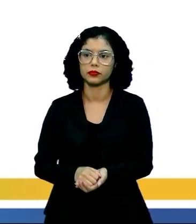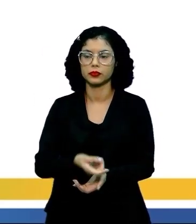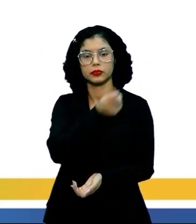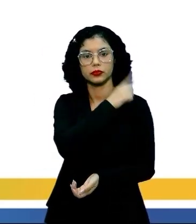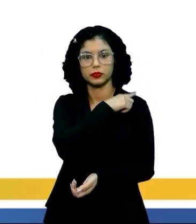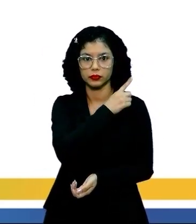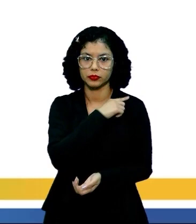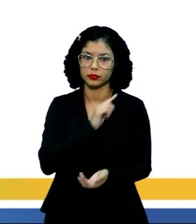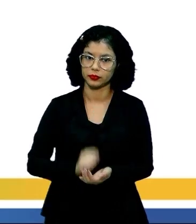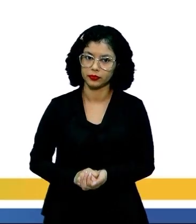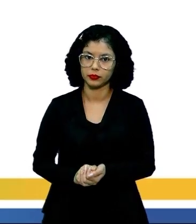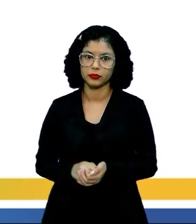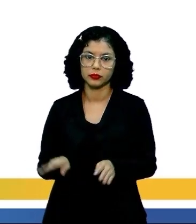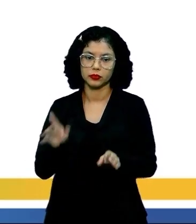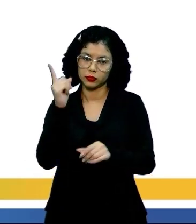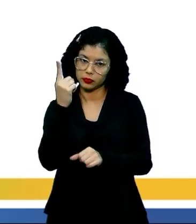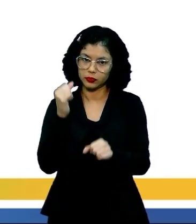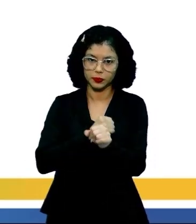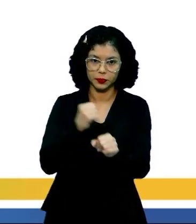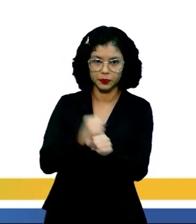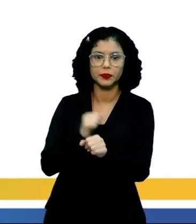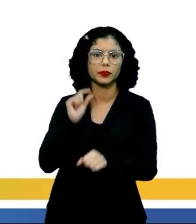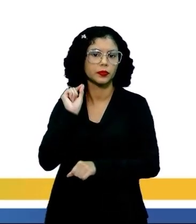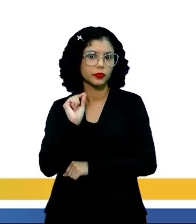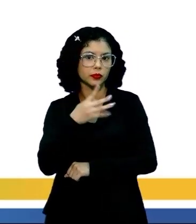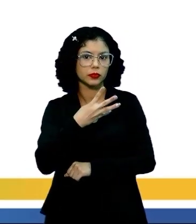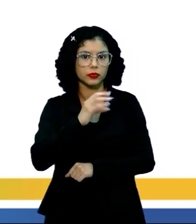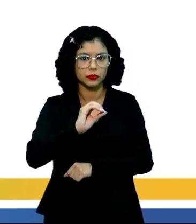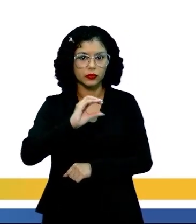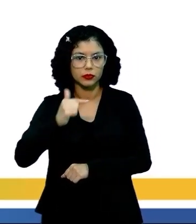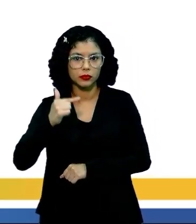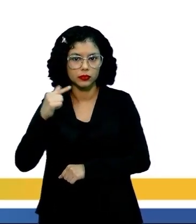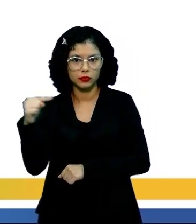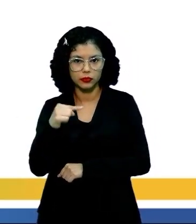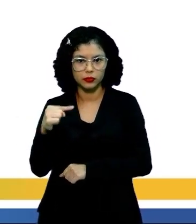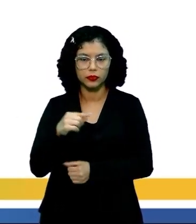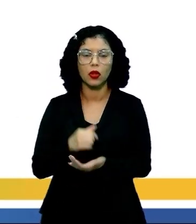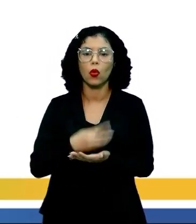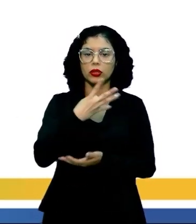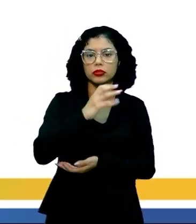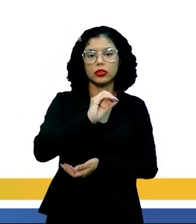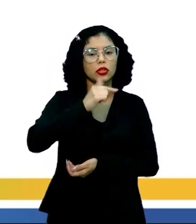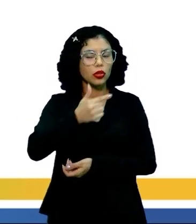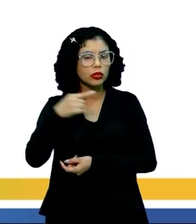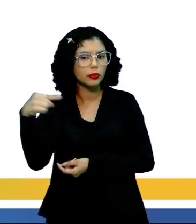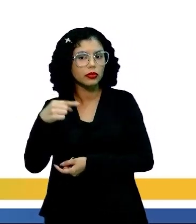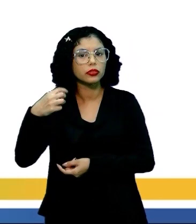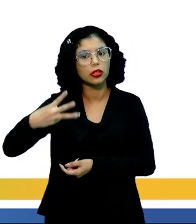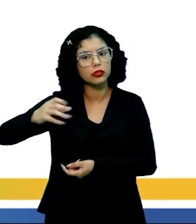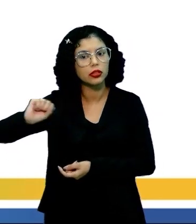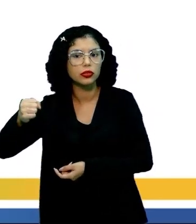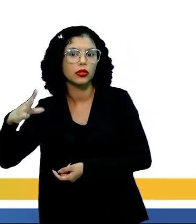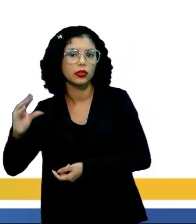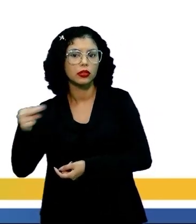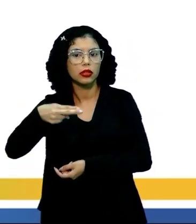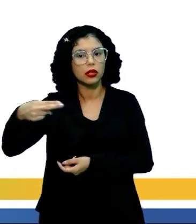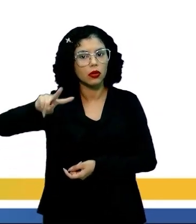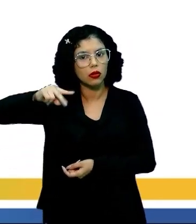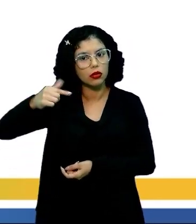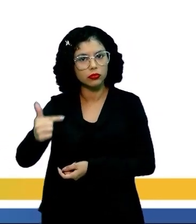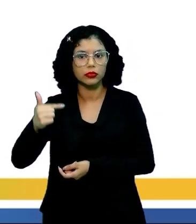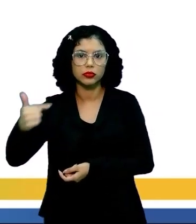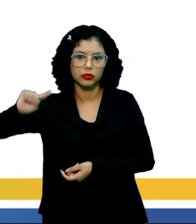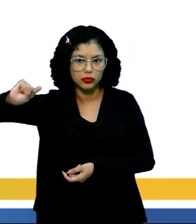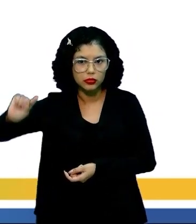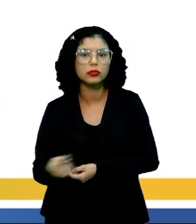produção. E no primeiro ano, o excedente foi de, nós lemos ainda há pouco, 402.000 menos 380,